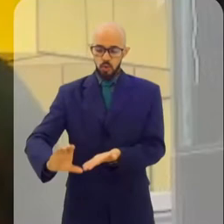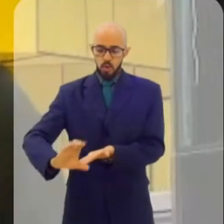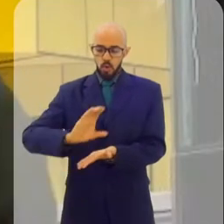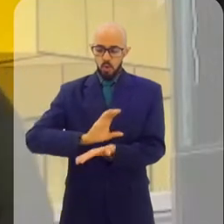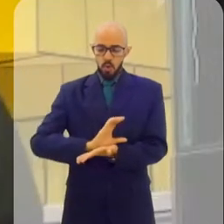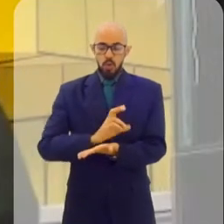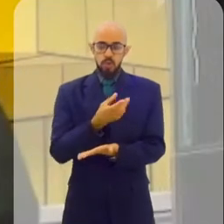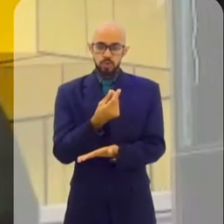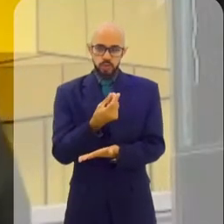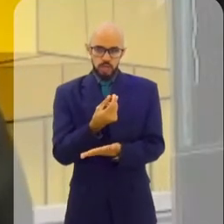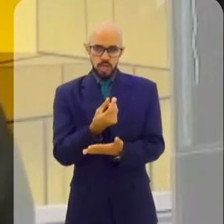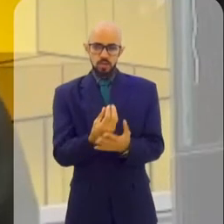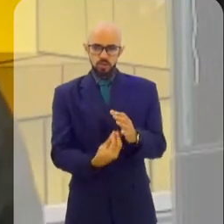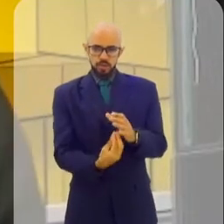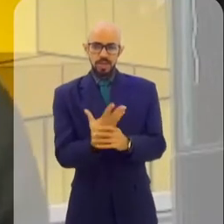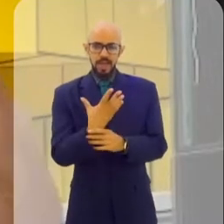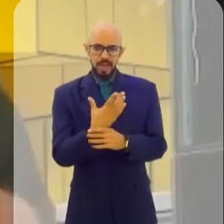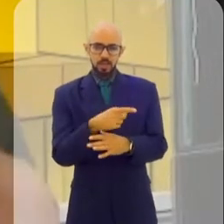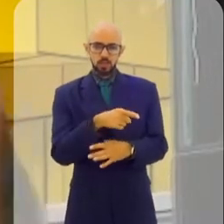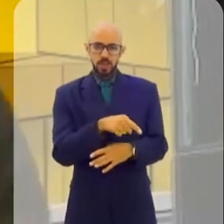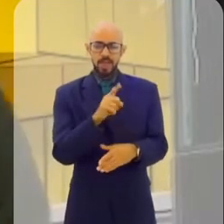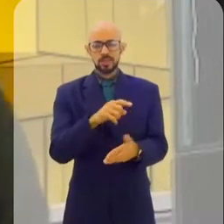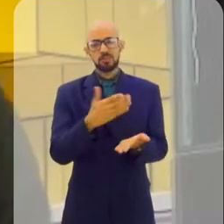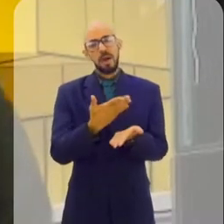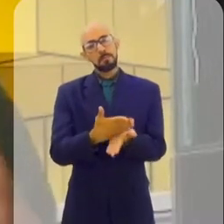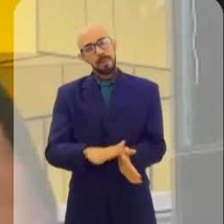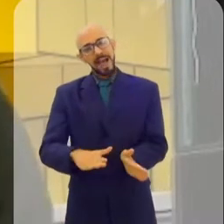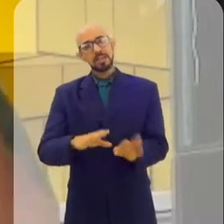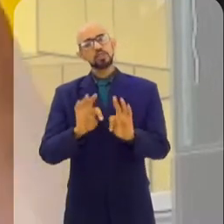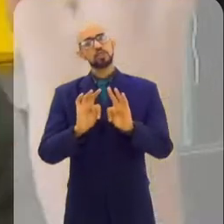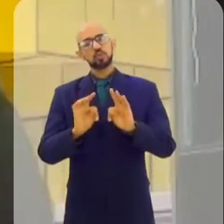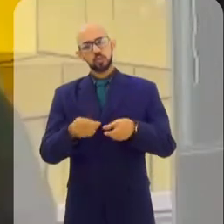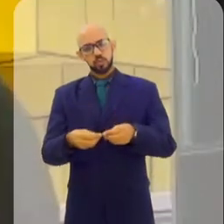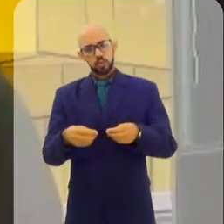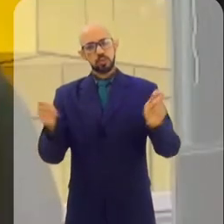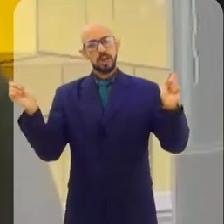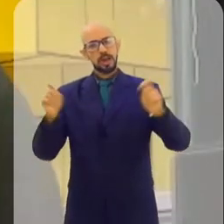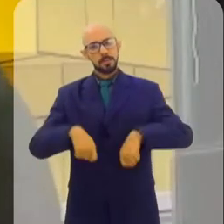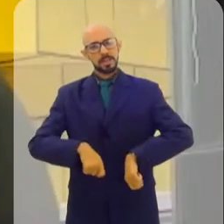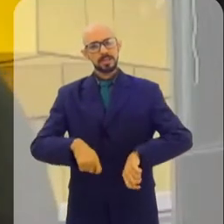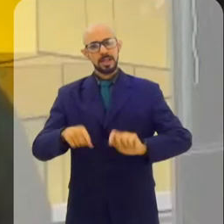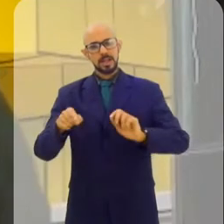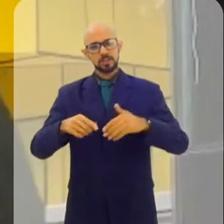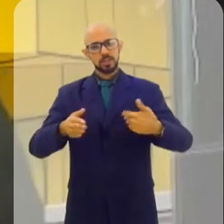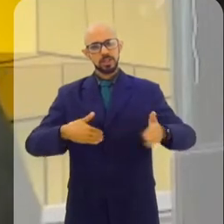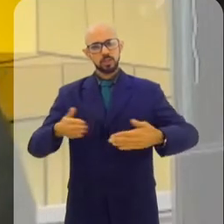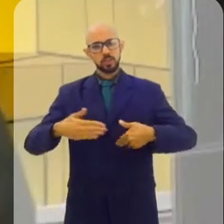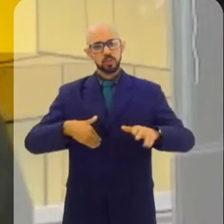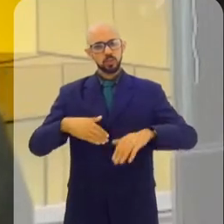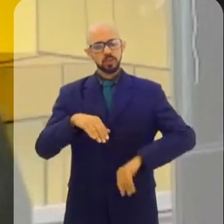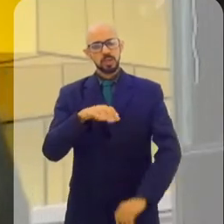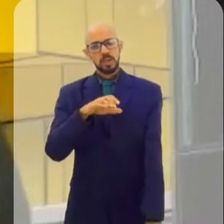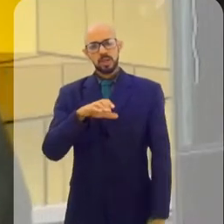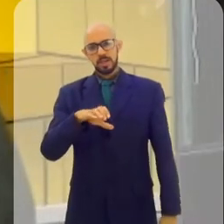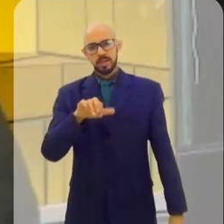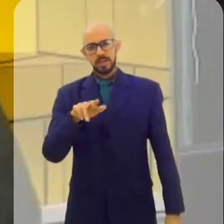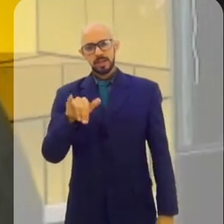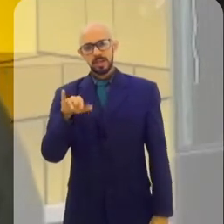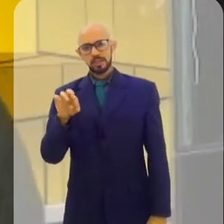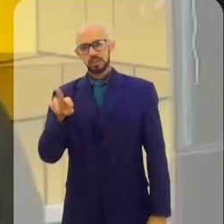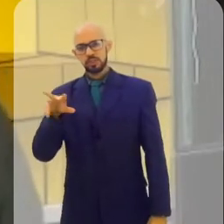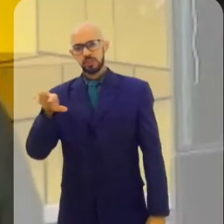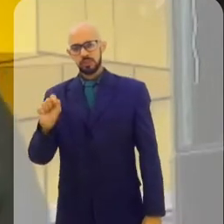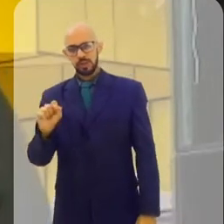PIB da indústria criativa quanto dos vínculos, ele é uma parte do que é a potência de fato da indústria criativa no